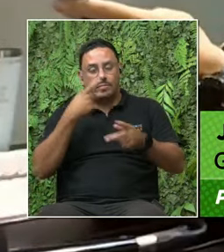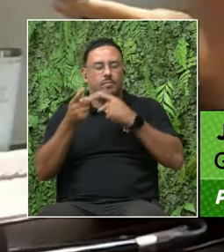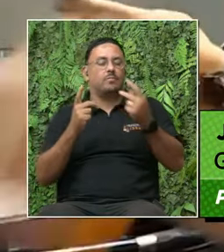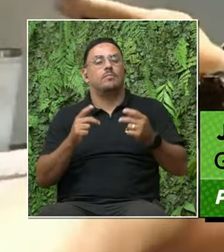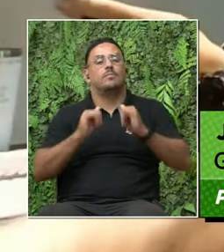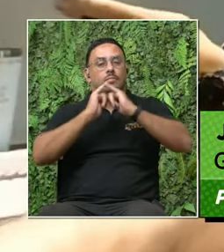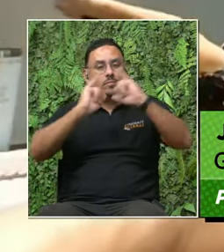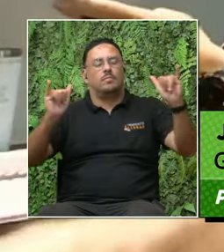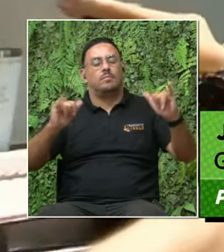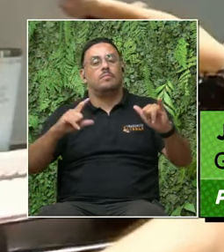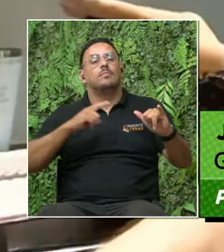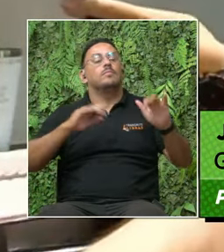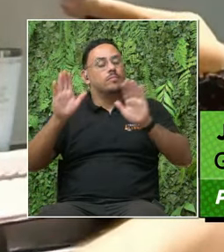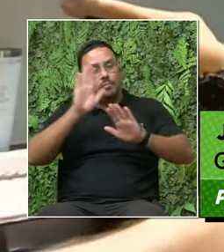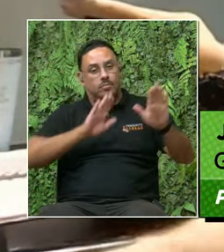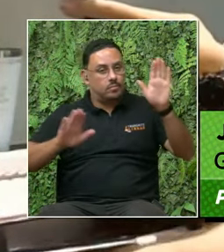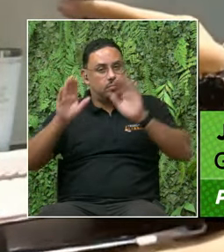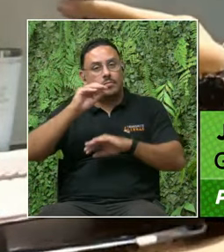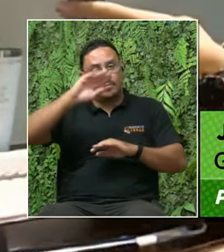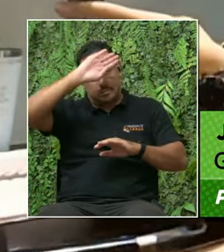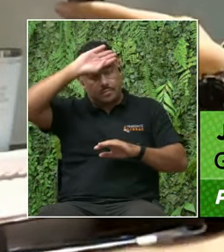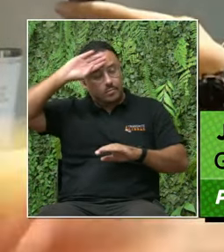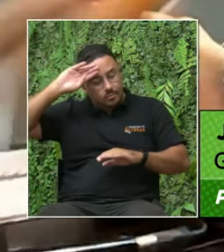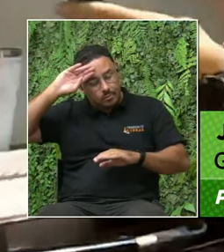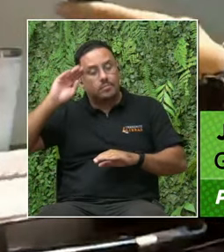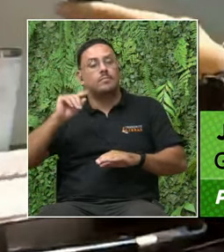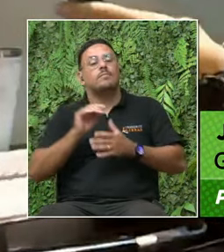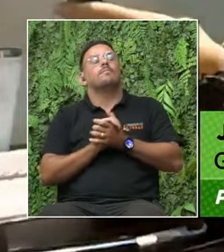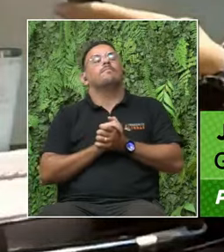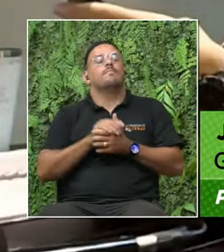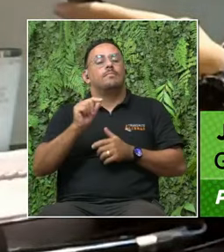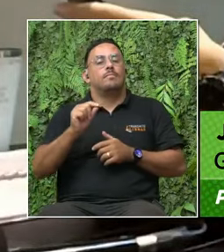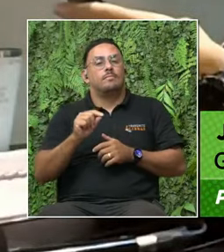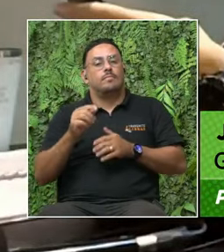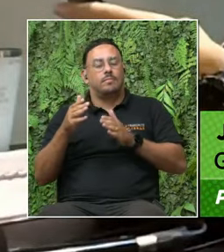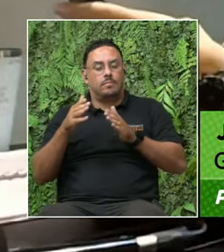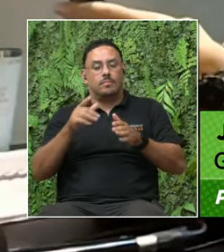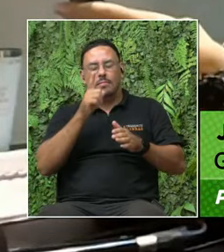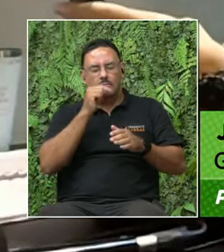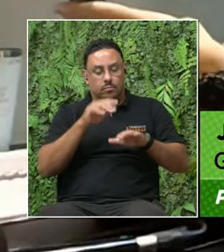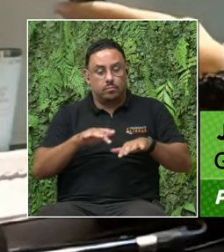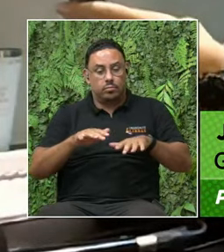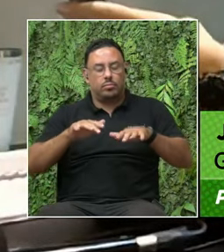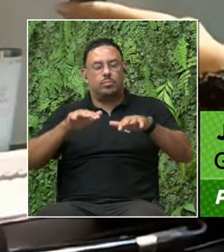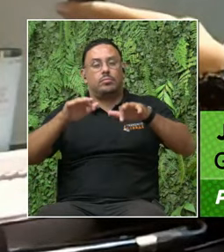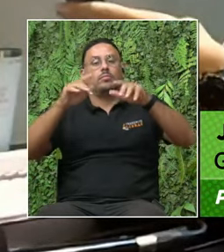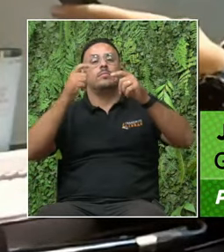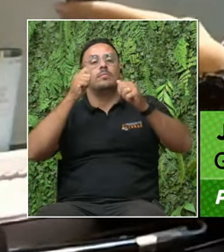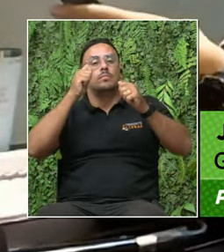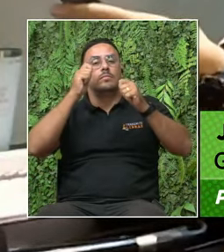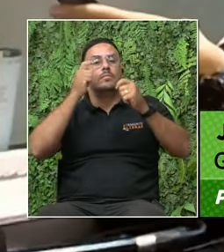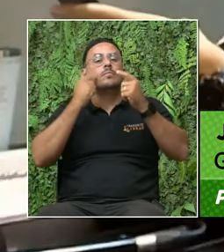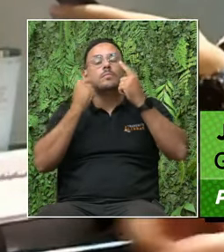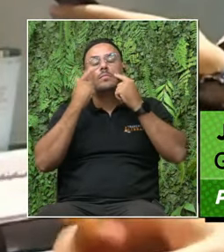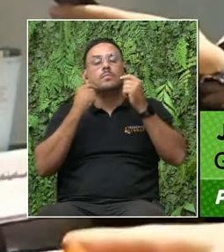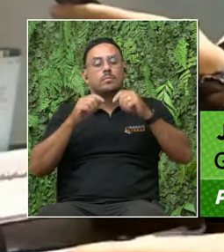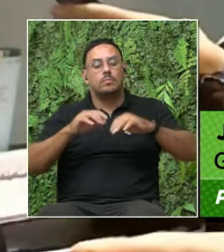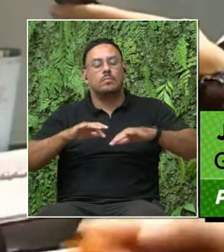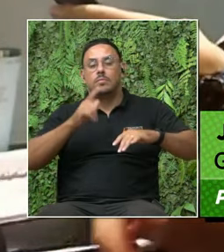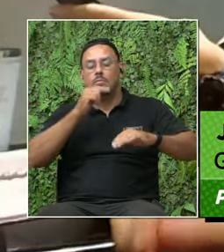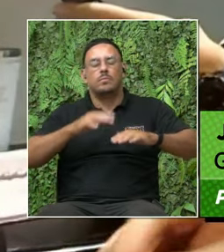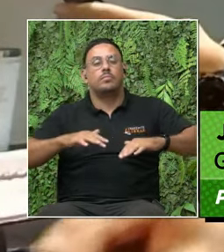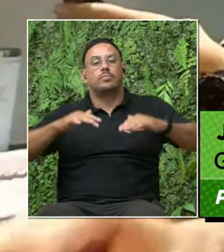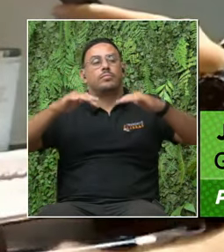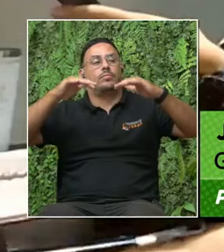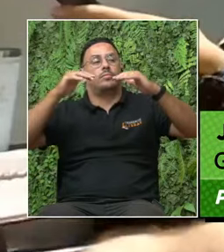o recado já tomar cuidado aí na Pampulha que teve enchente aí né Muito Choro aí né teve enchente aí toma